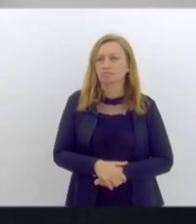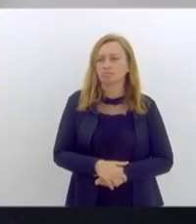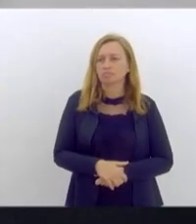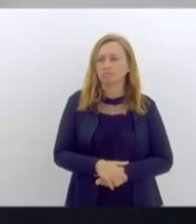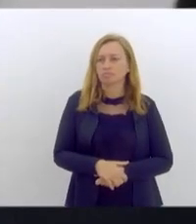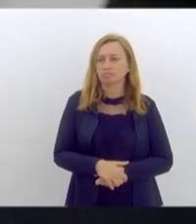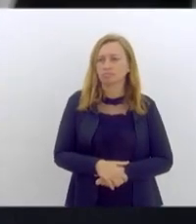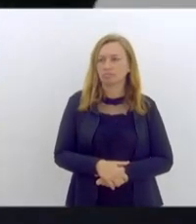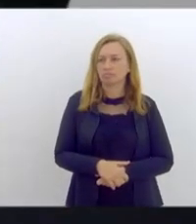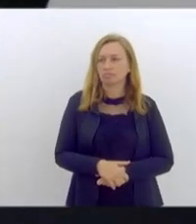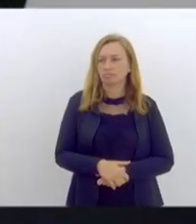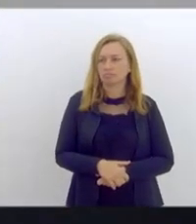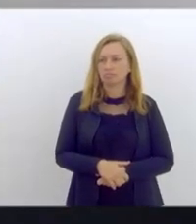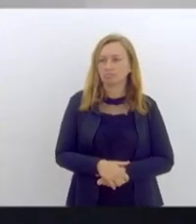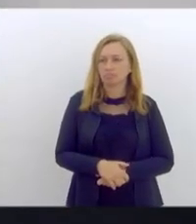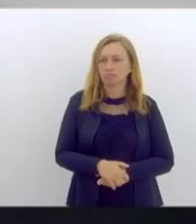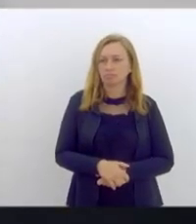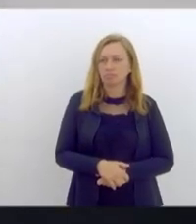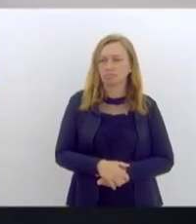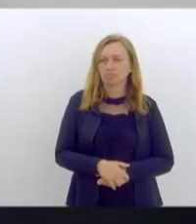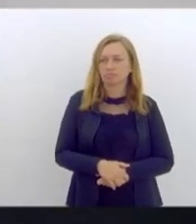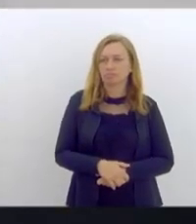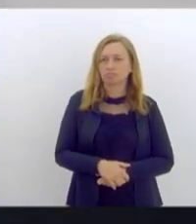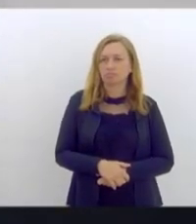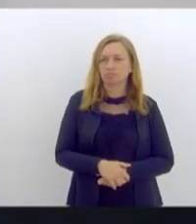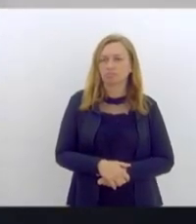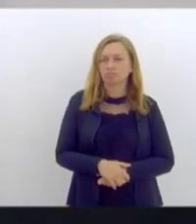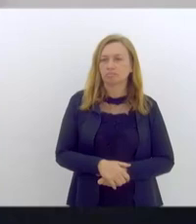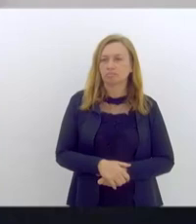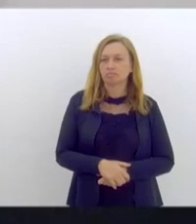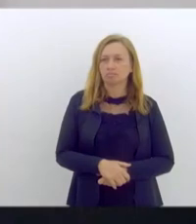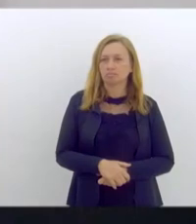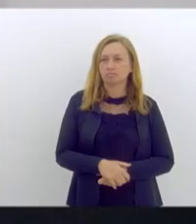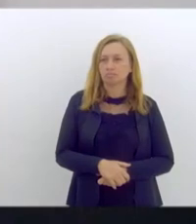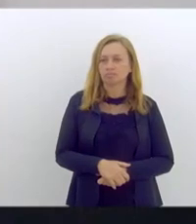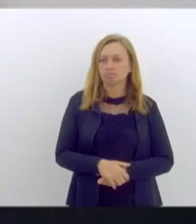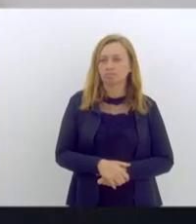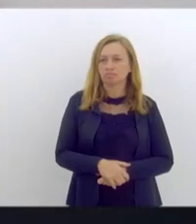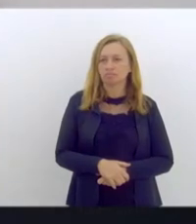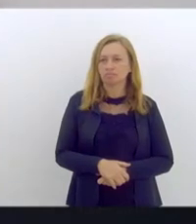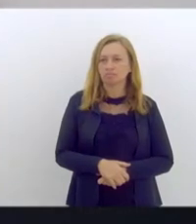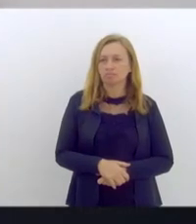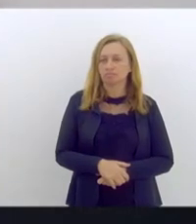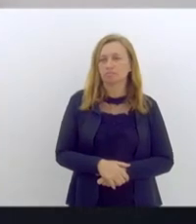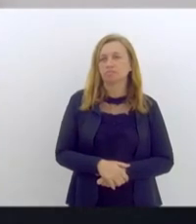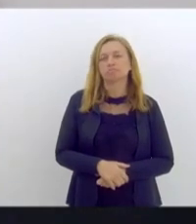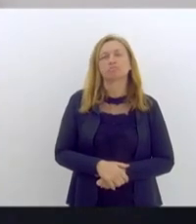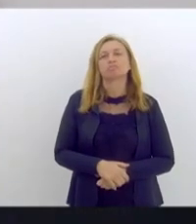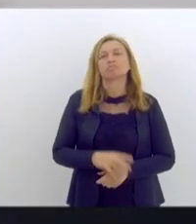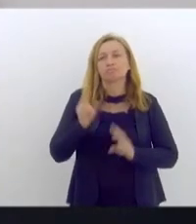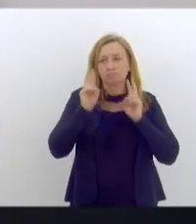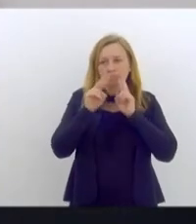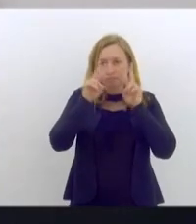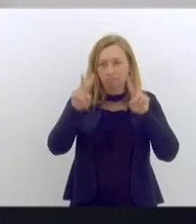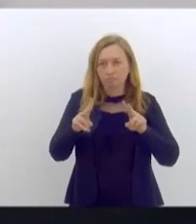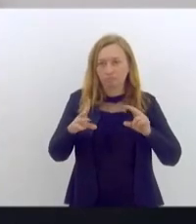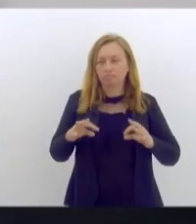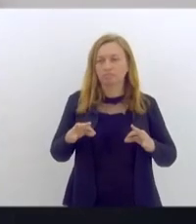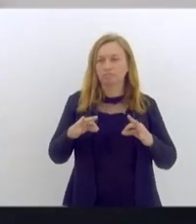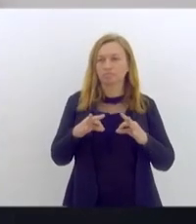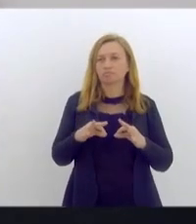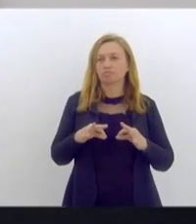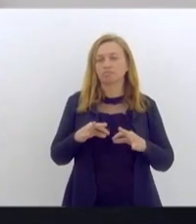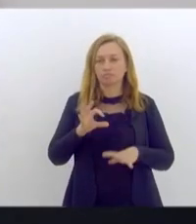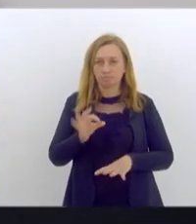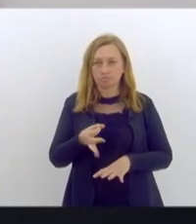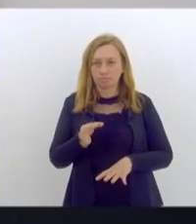até por até o seu ponto de vista dialético né para existir um tem que existir o outro né ninguém pode